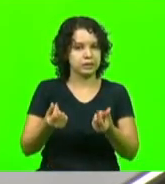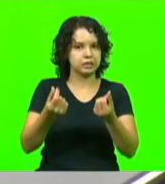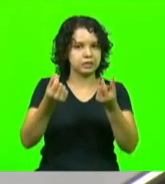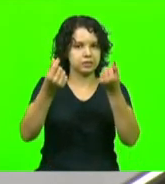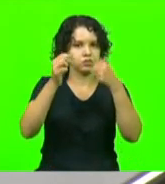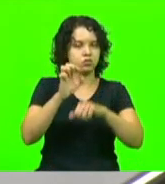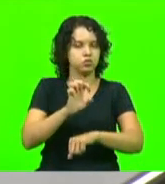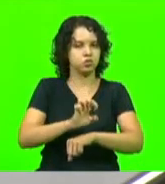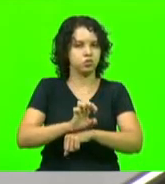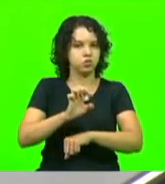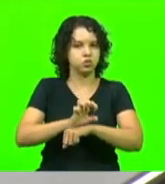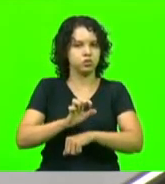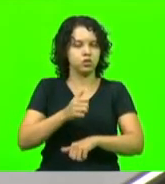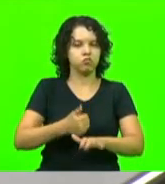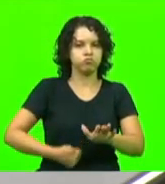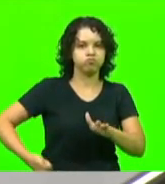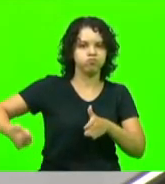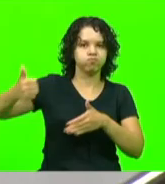ponta, um Estado de nível.